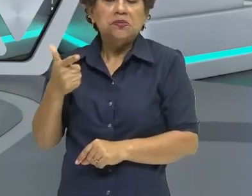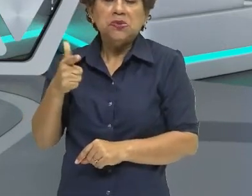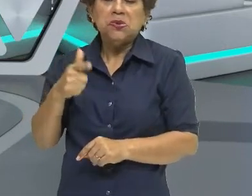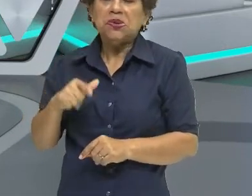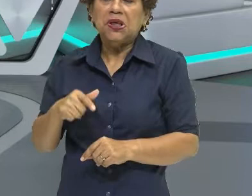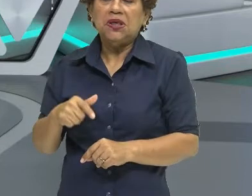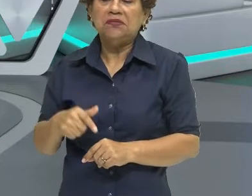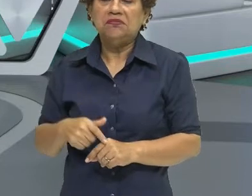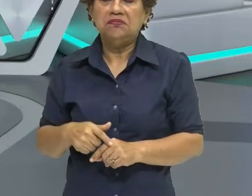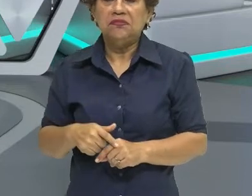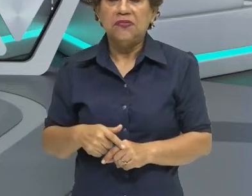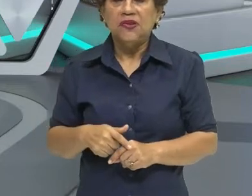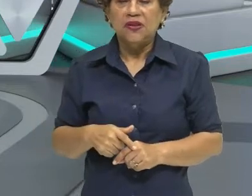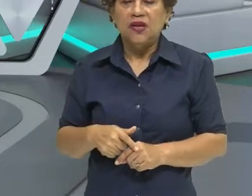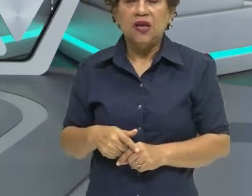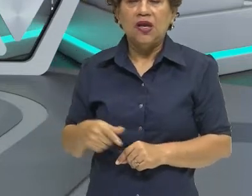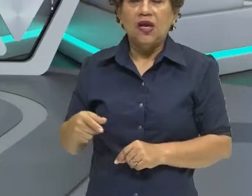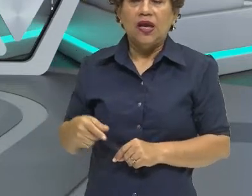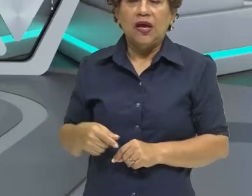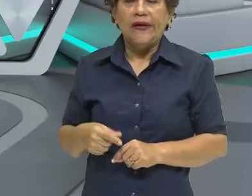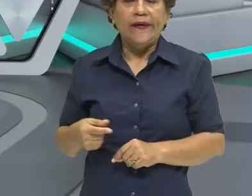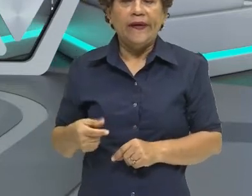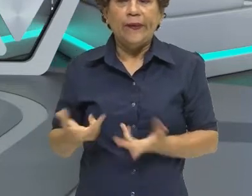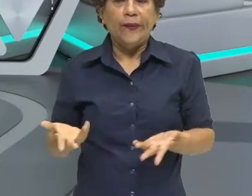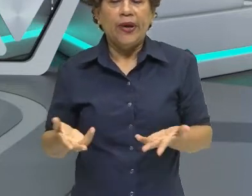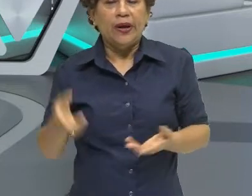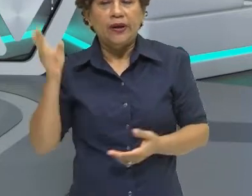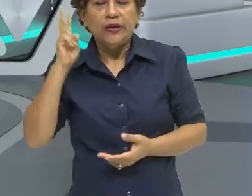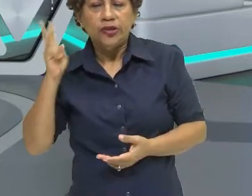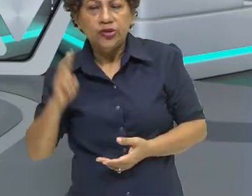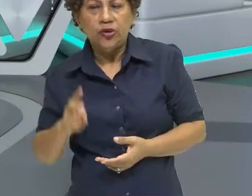carnaval, eu preciso me fantasiar, vou botar um cocar e vou ser um índio.